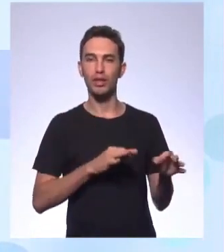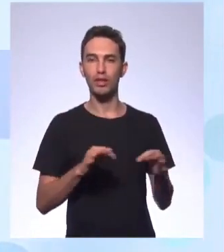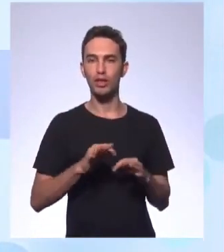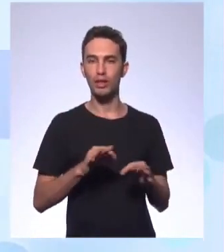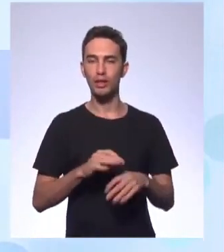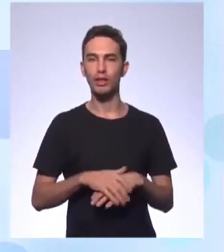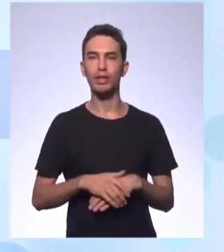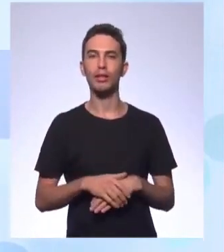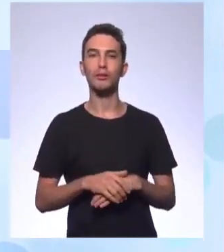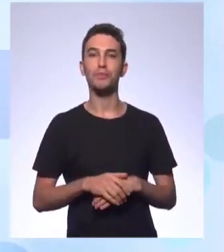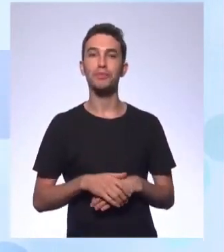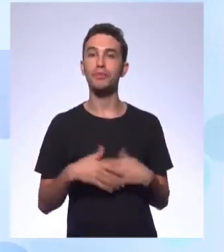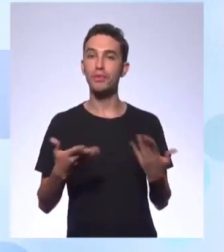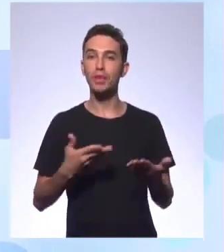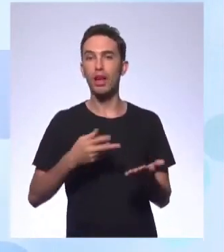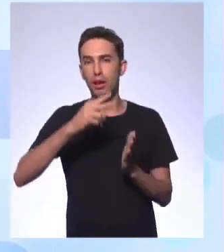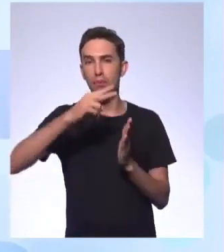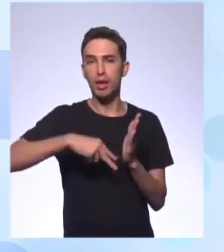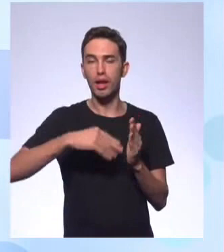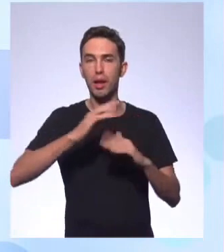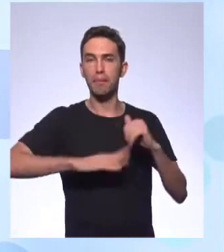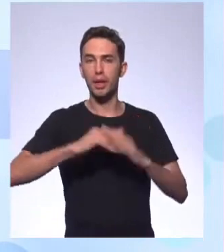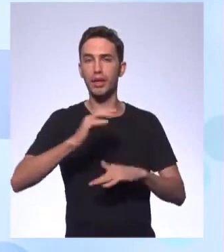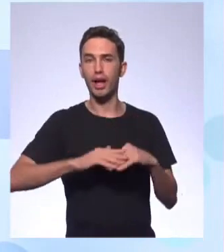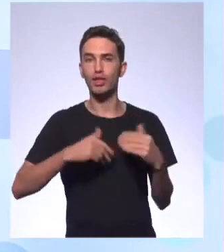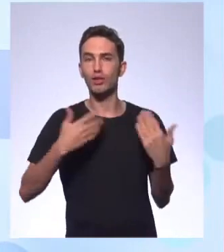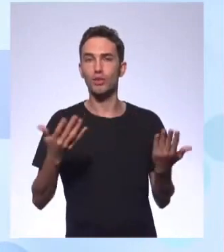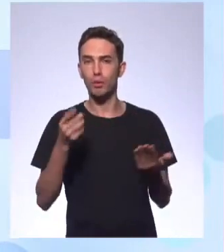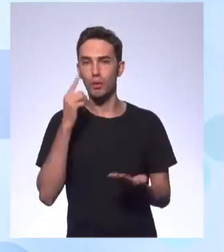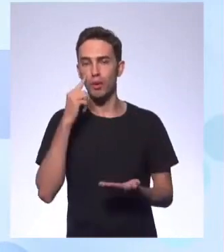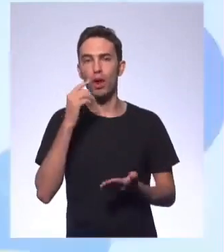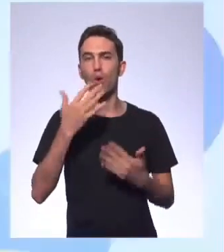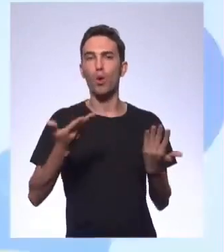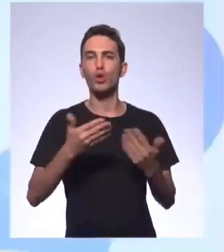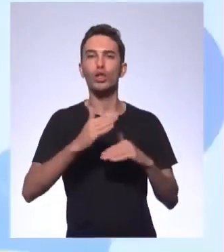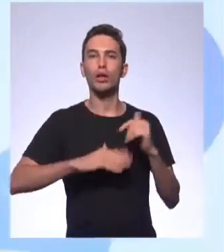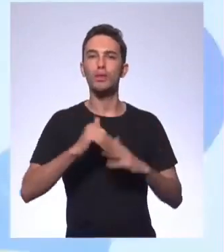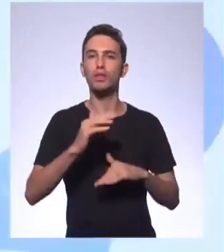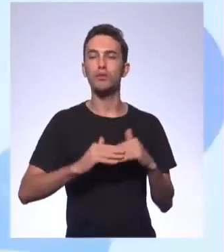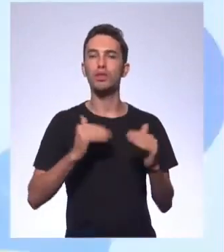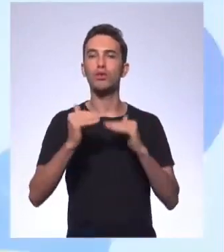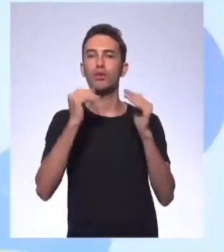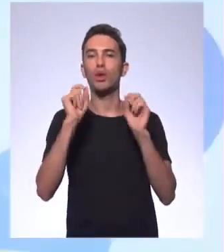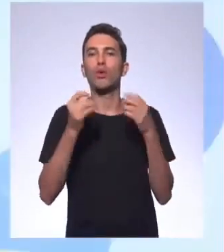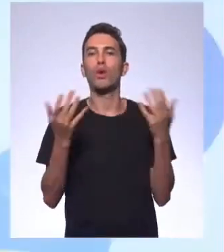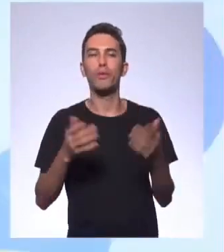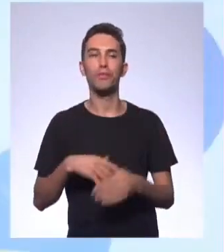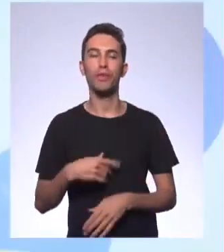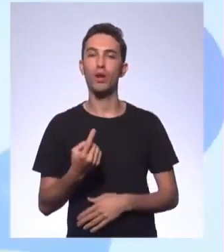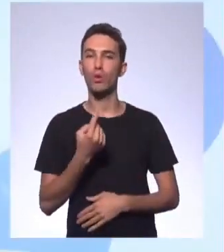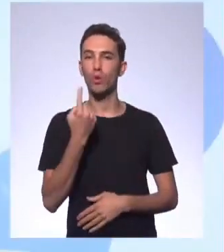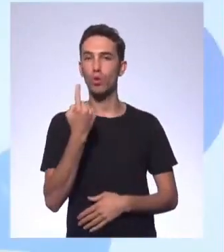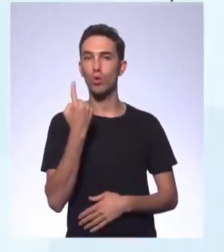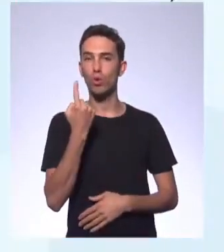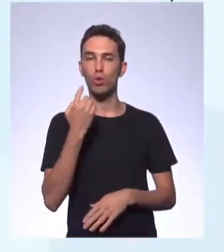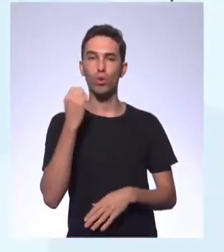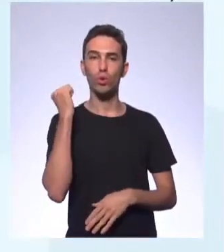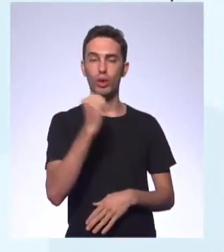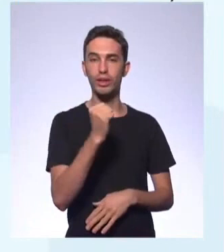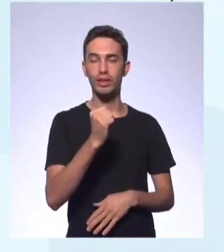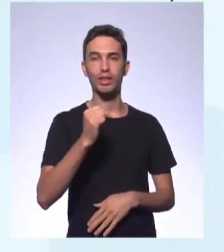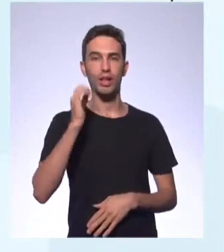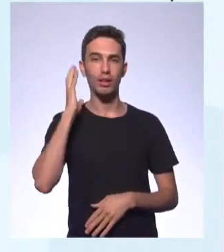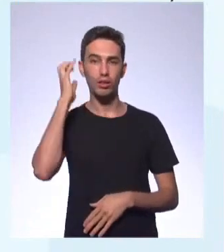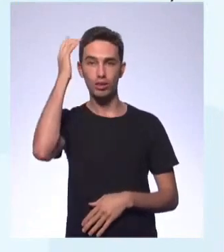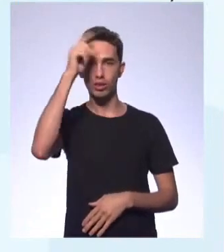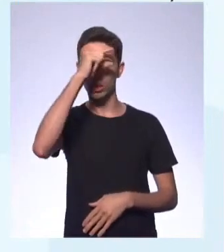para isso, nós temos que ler qual é a habilidade, né, professora? Quais são as habilidades que Verdade. estão Então, desenvolvendo? vamos aí, né? O único assassinato de Cazuza. Só lembrando que os alunos